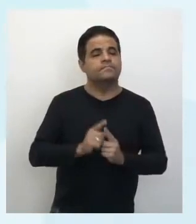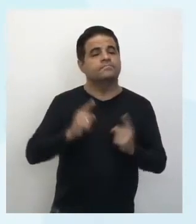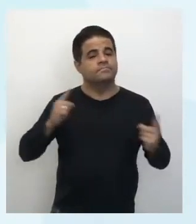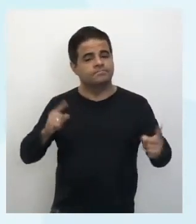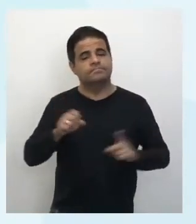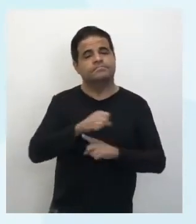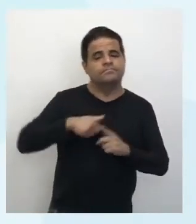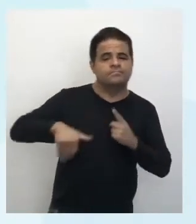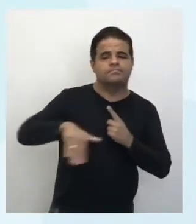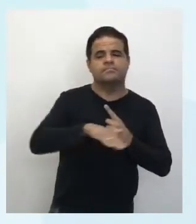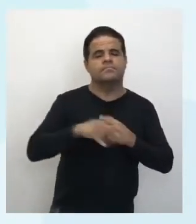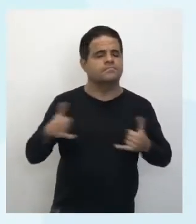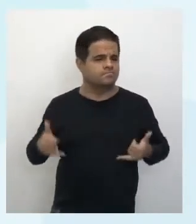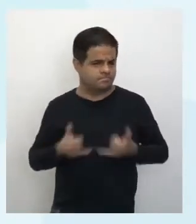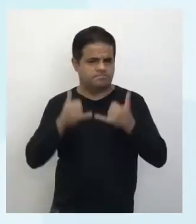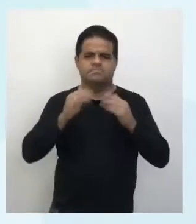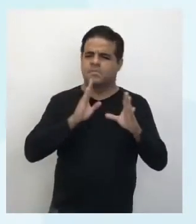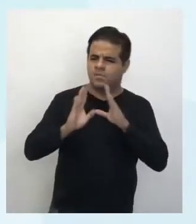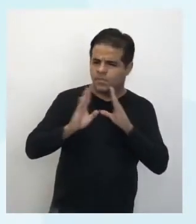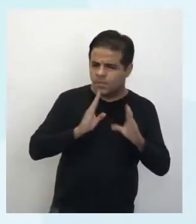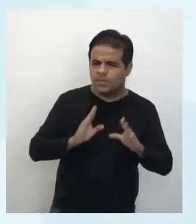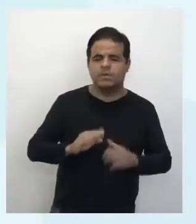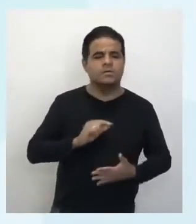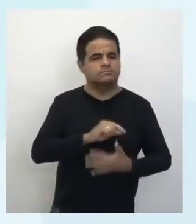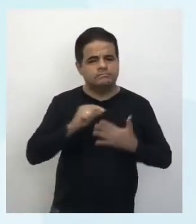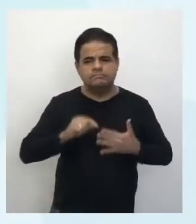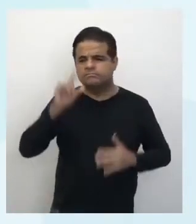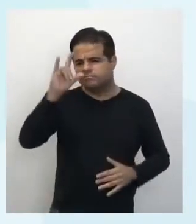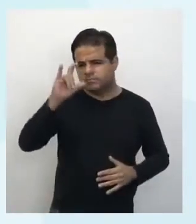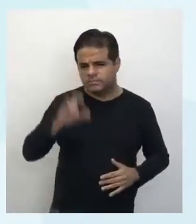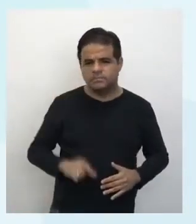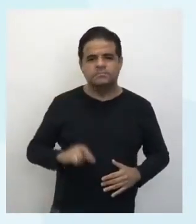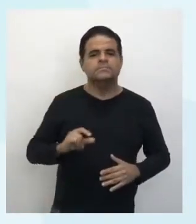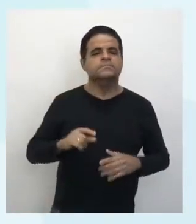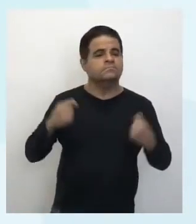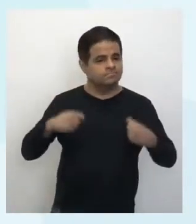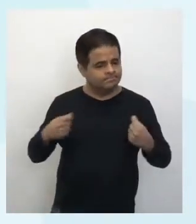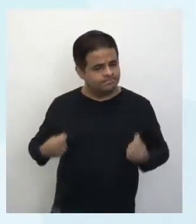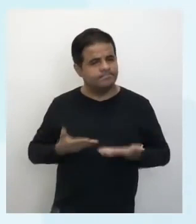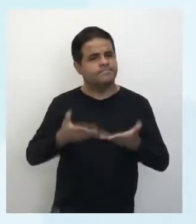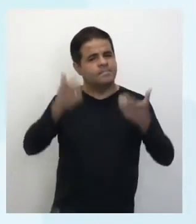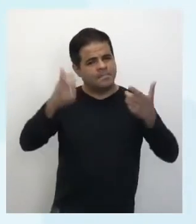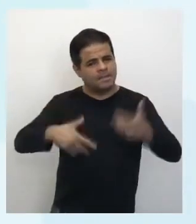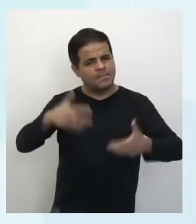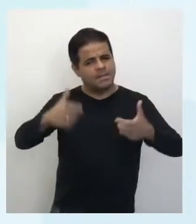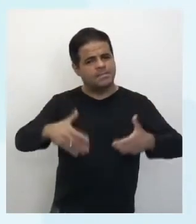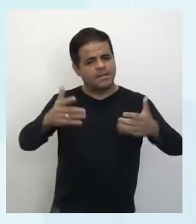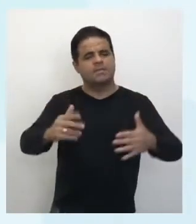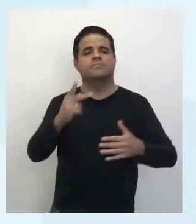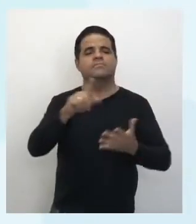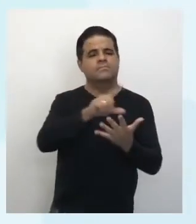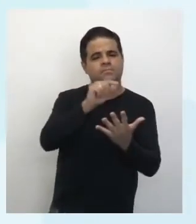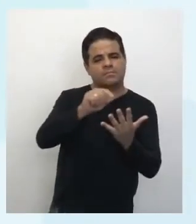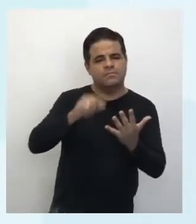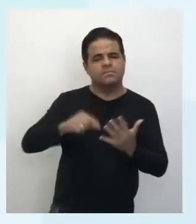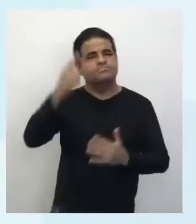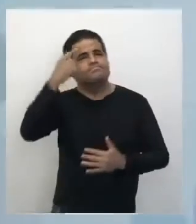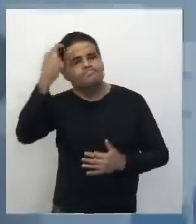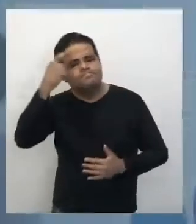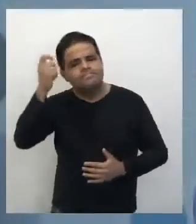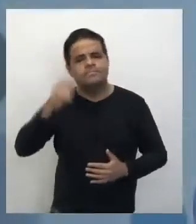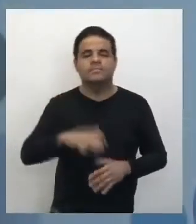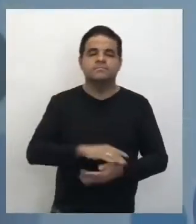social, pode ser pela internet, Facebook, Instagram, tal, sendo necessário elaborar uma justificativa para a sua seleção. Seja criativo, é